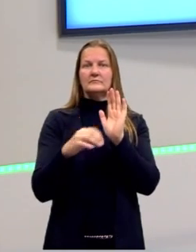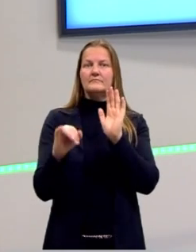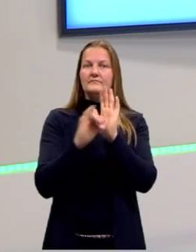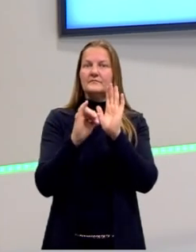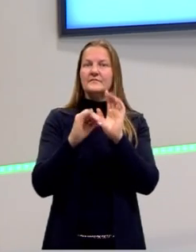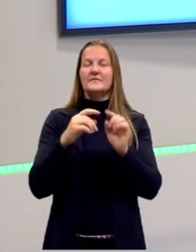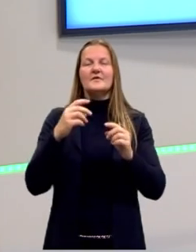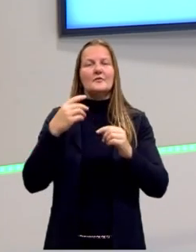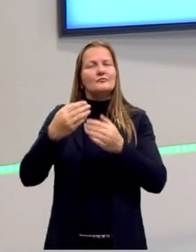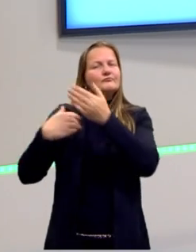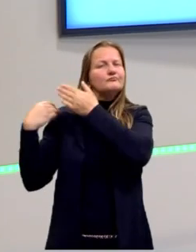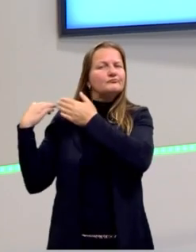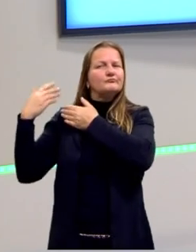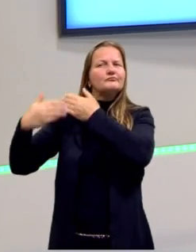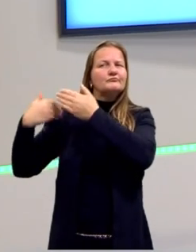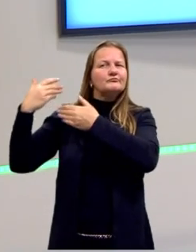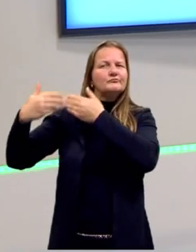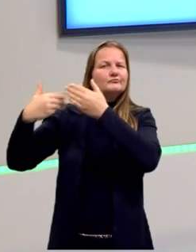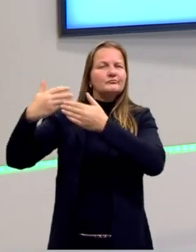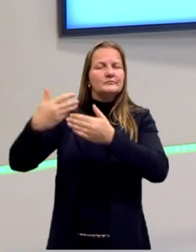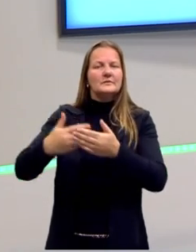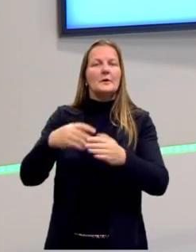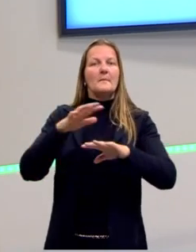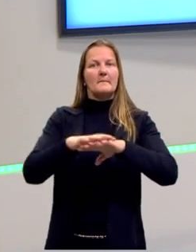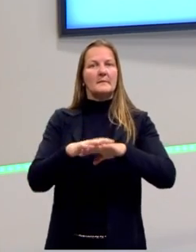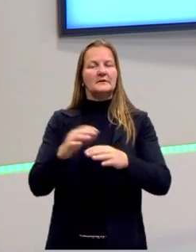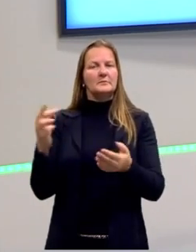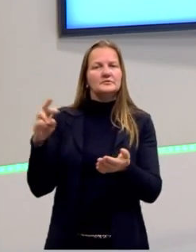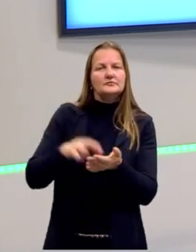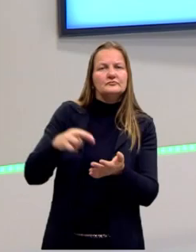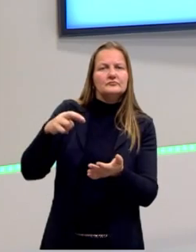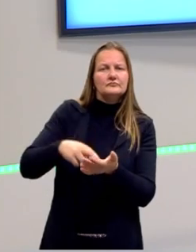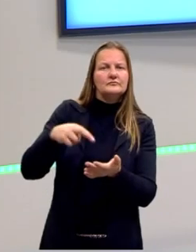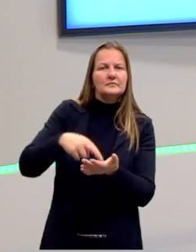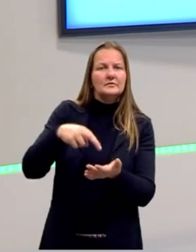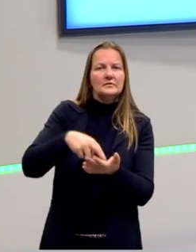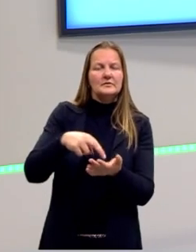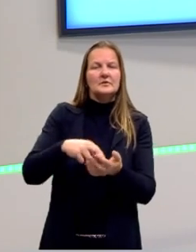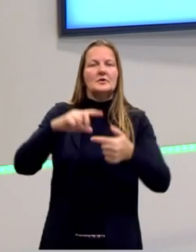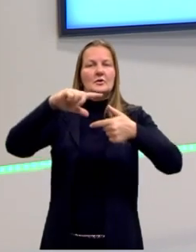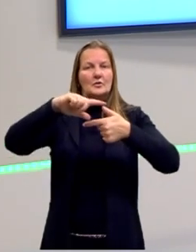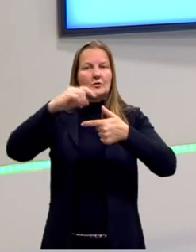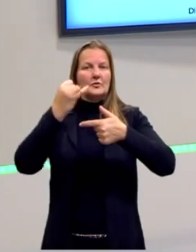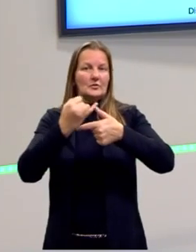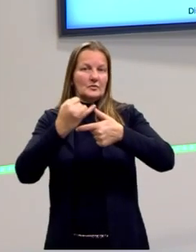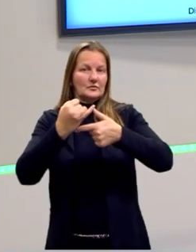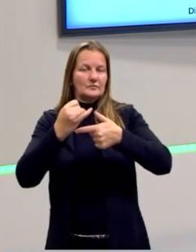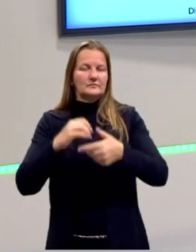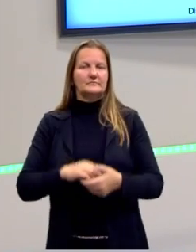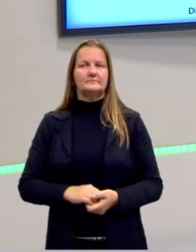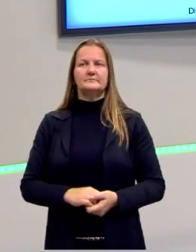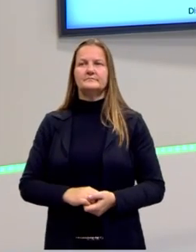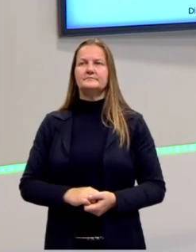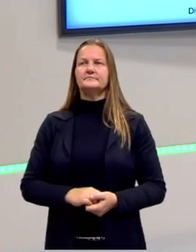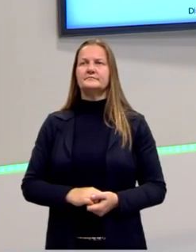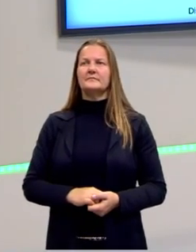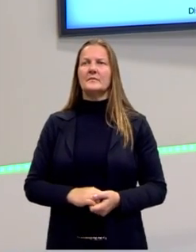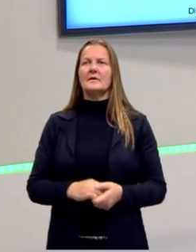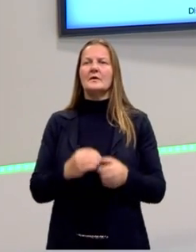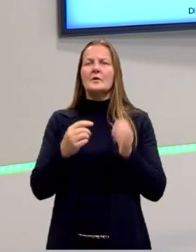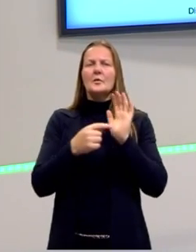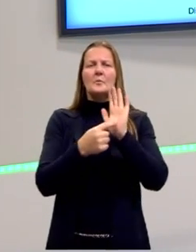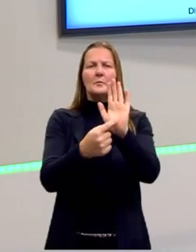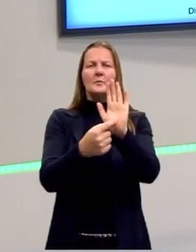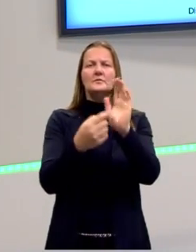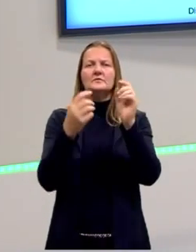ao longo do tempo as escrituras matemáticas EA relação então da trigonometria e aqui eu